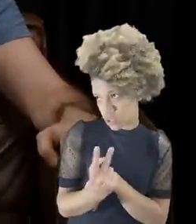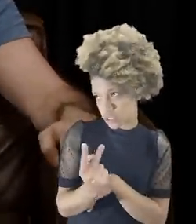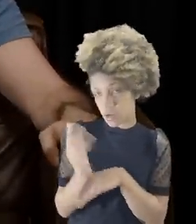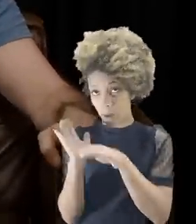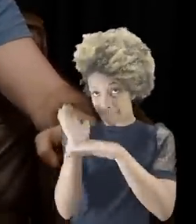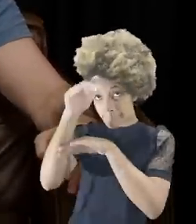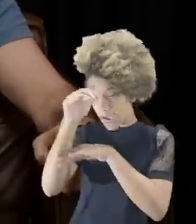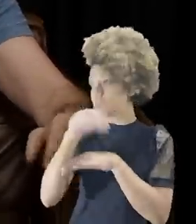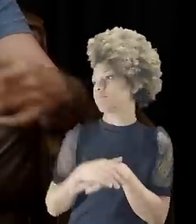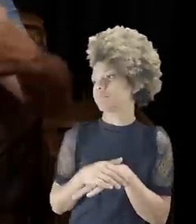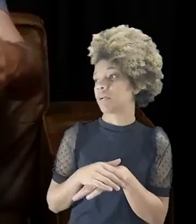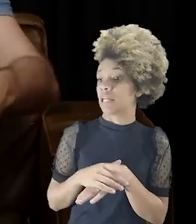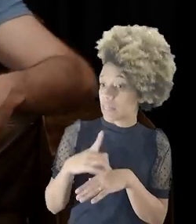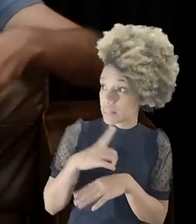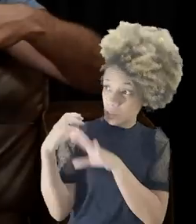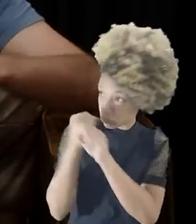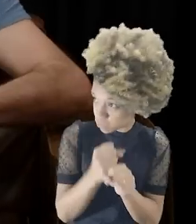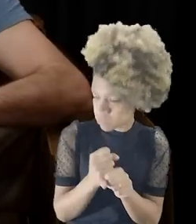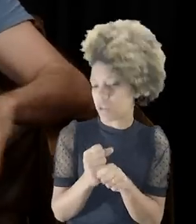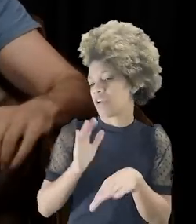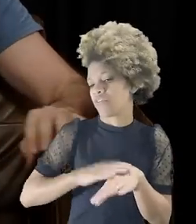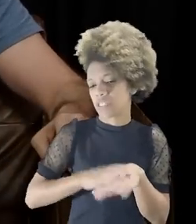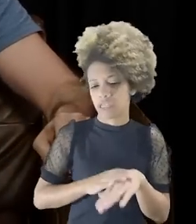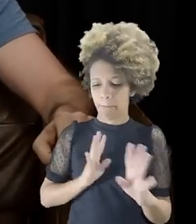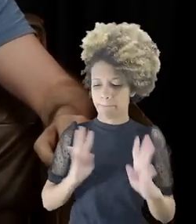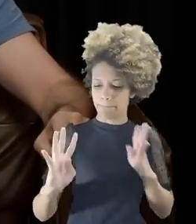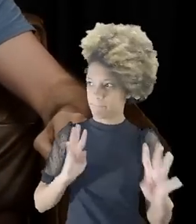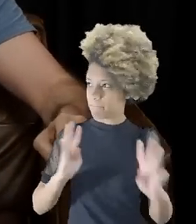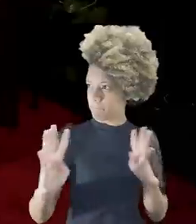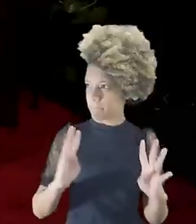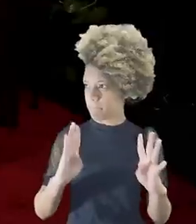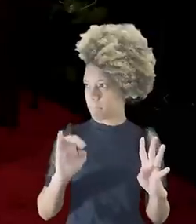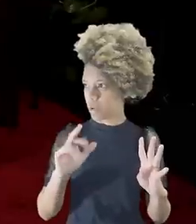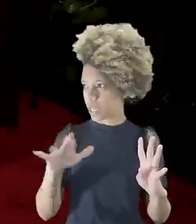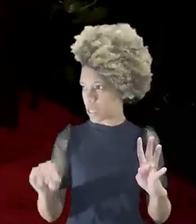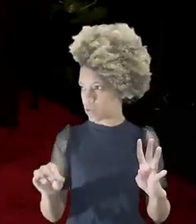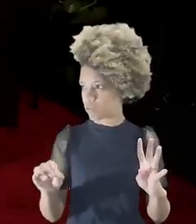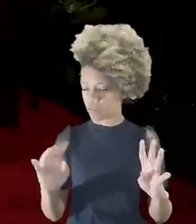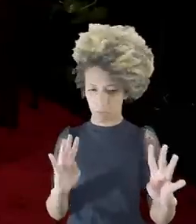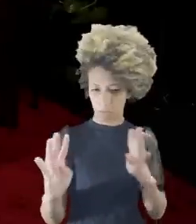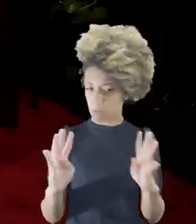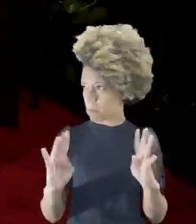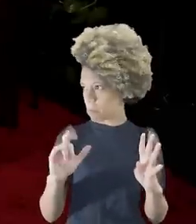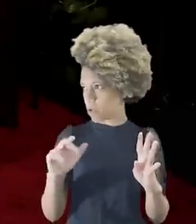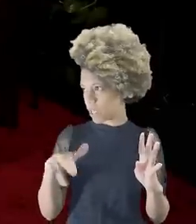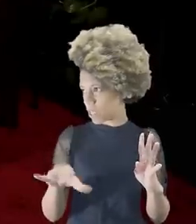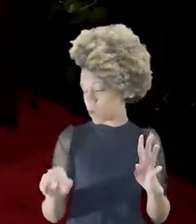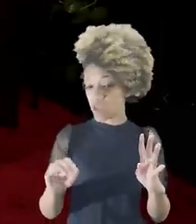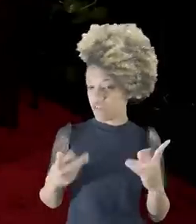que vão ter muito mais volume de jogo e aí você tinha os pivô aqui fazia um bloqueio pegavam rebote e tal e eles os dois principalmente